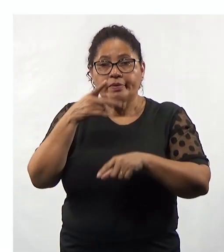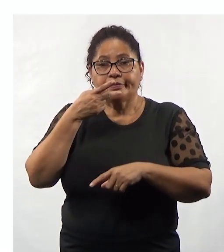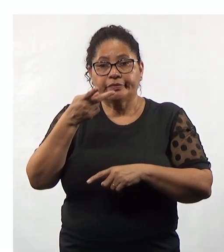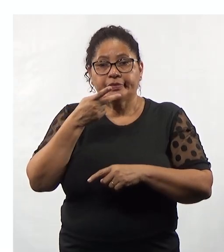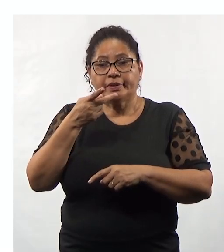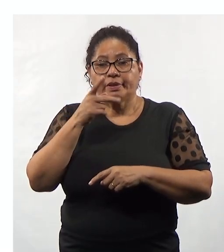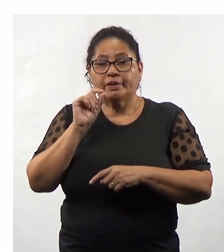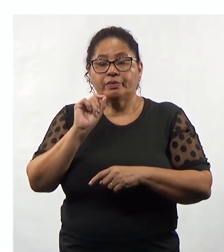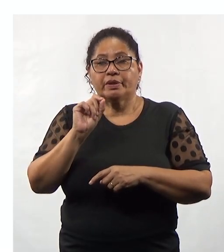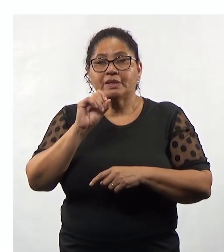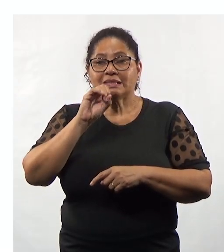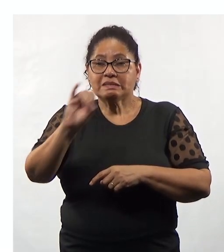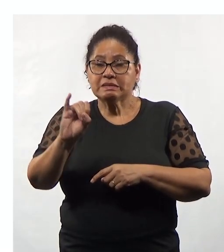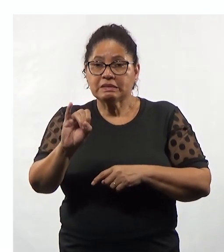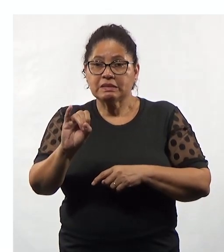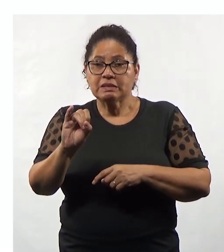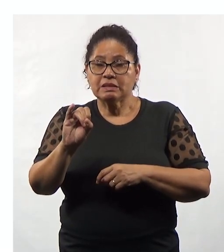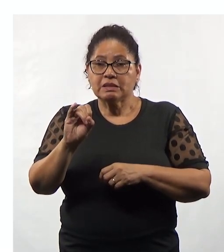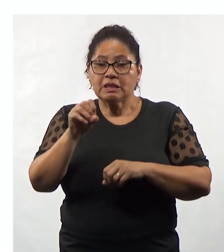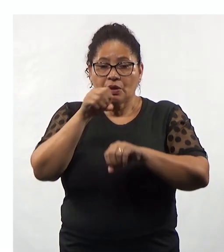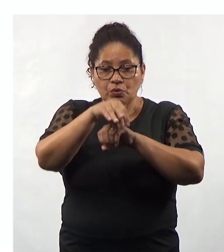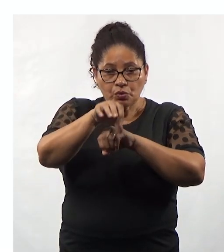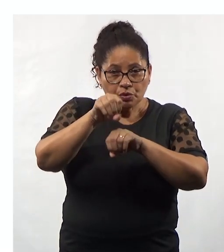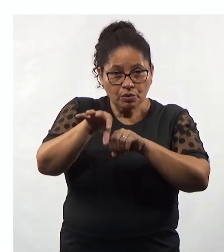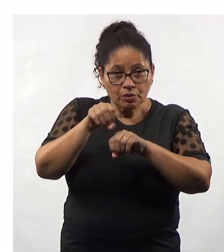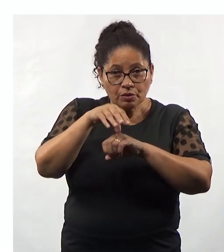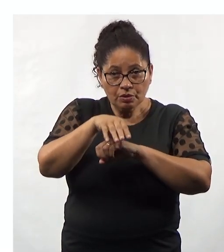dizer se é uma indicação